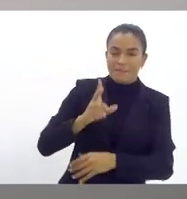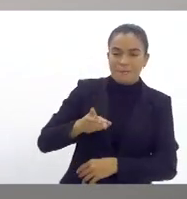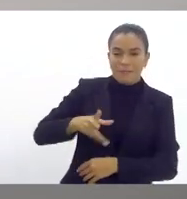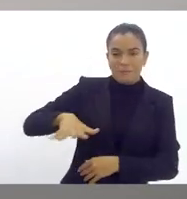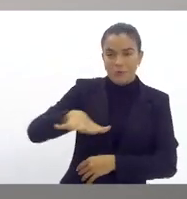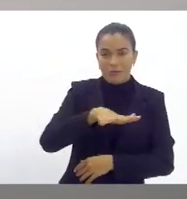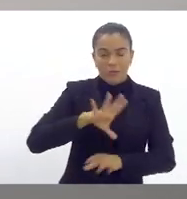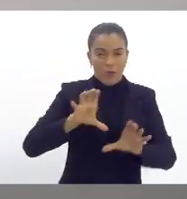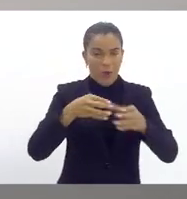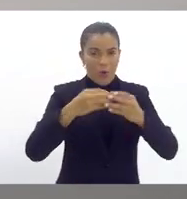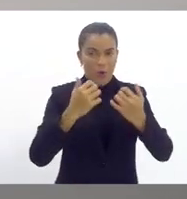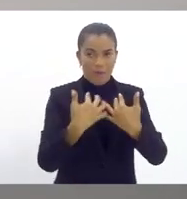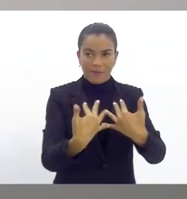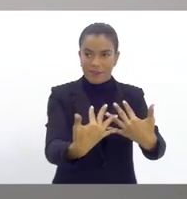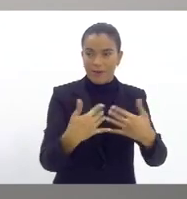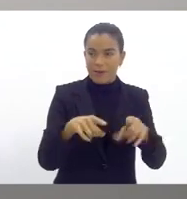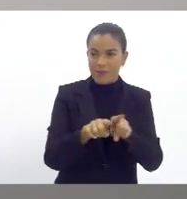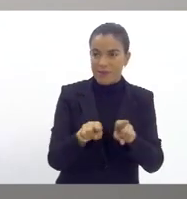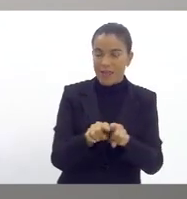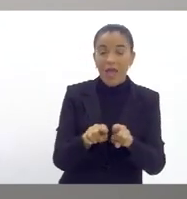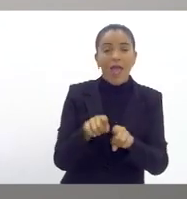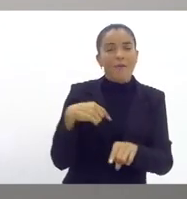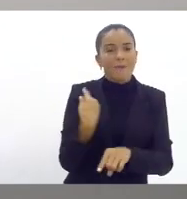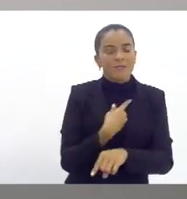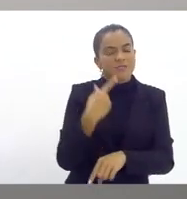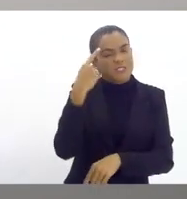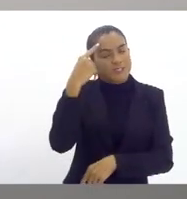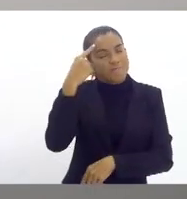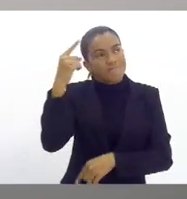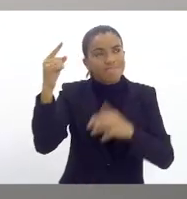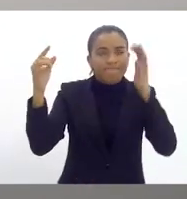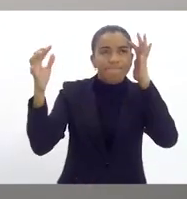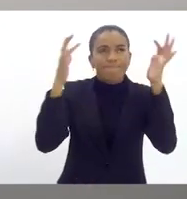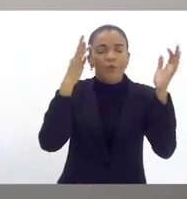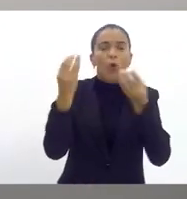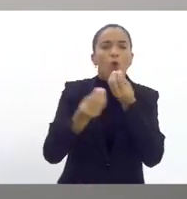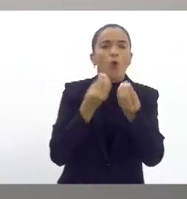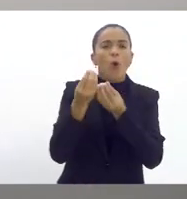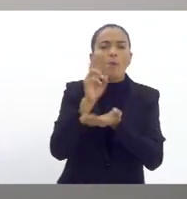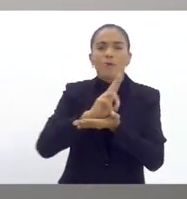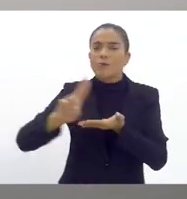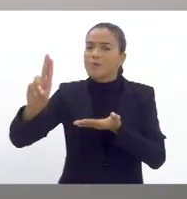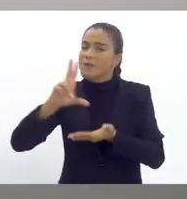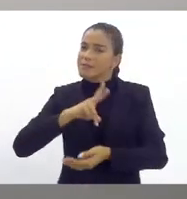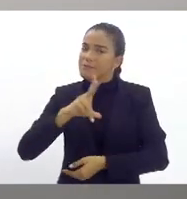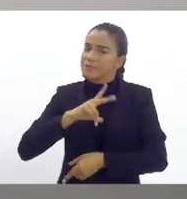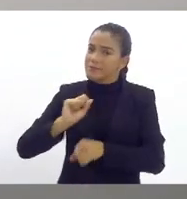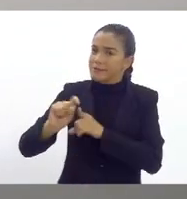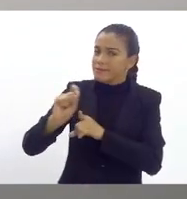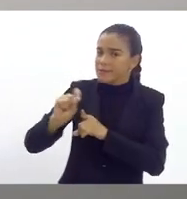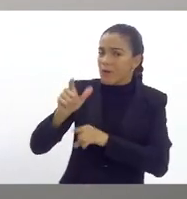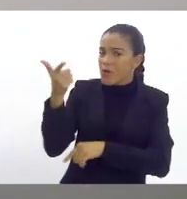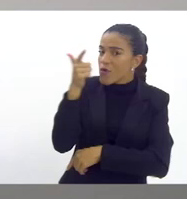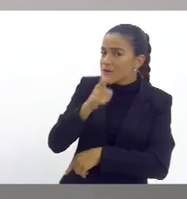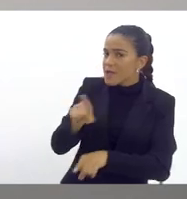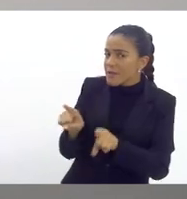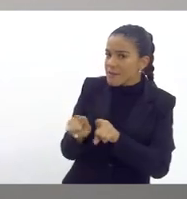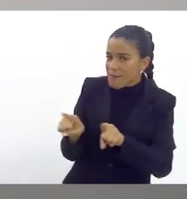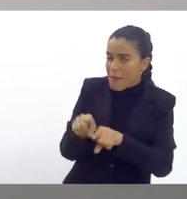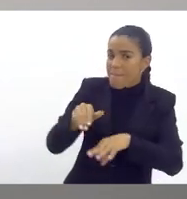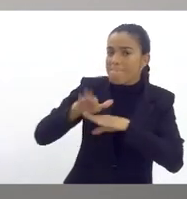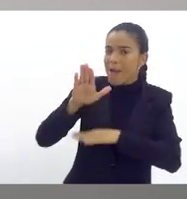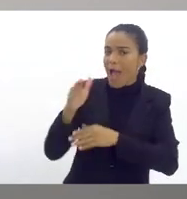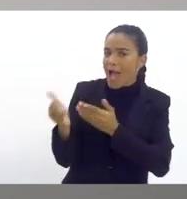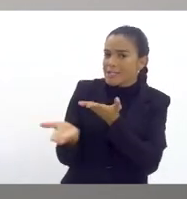as outras comissões mas que a gente consiga pensar é como que as nossas universidades privadas conseguem também ter mais